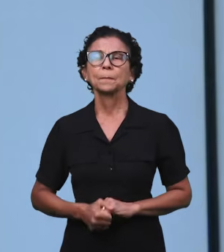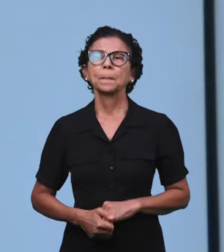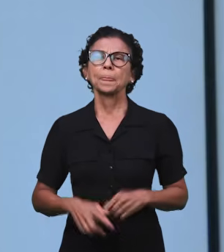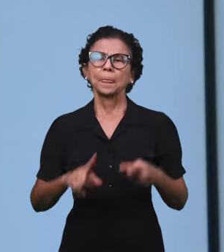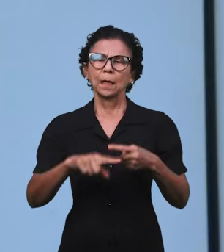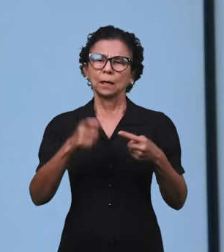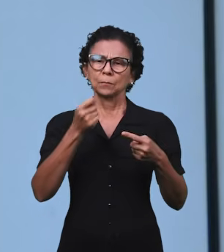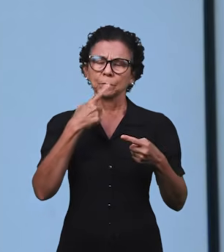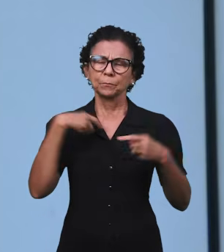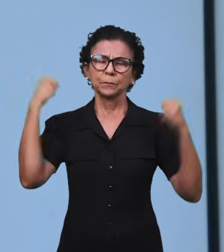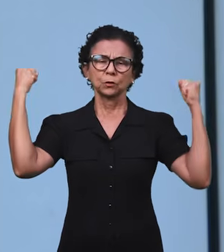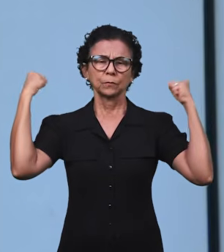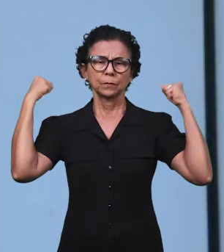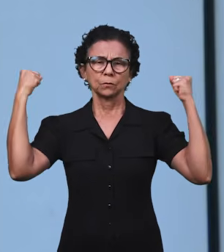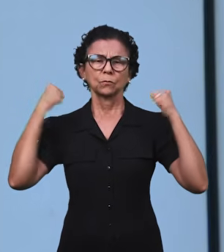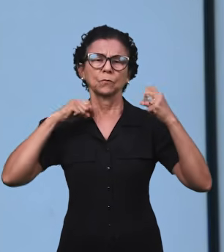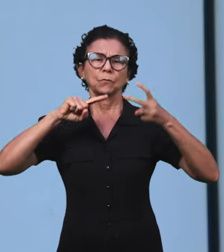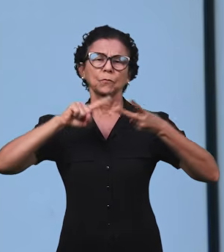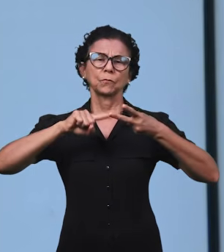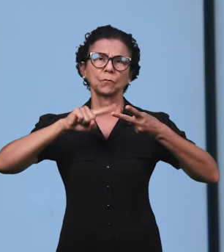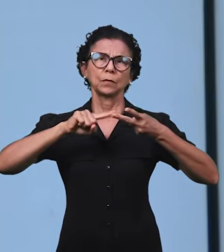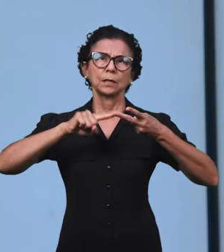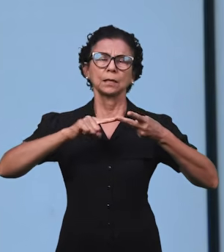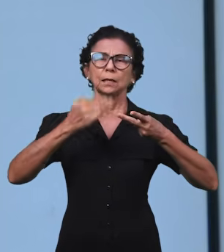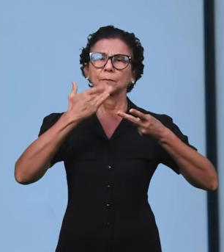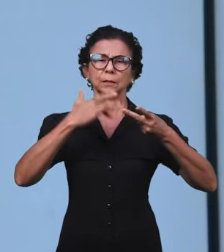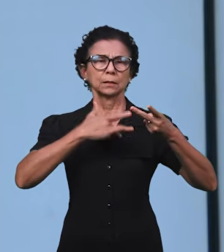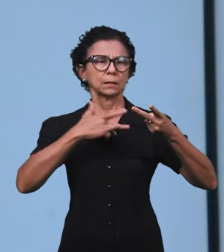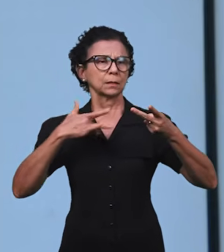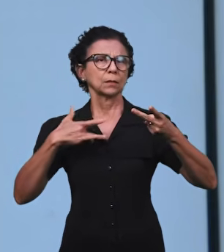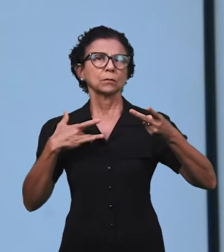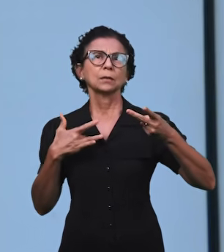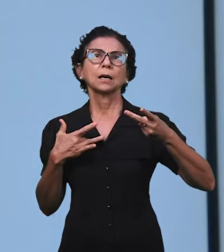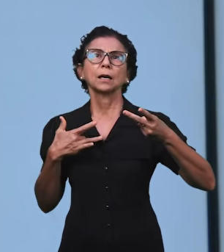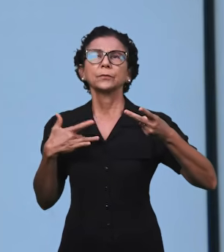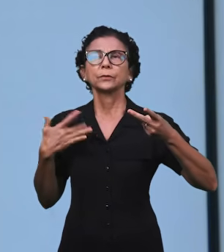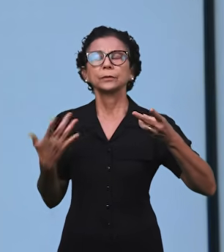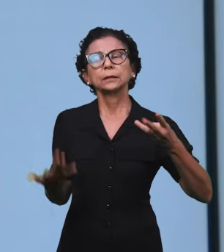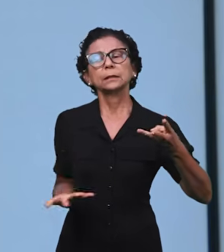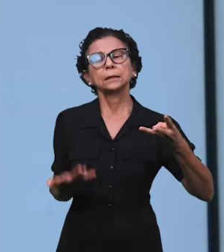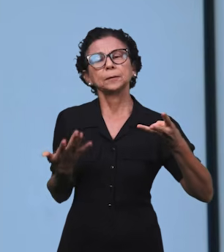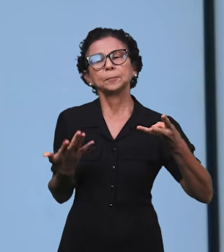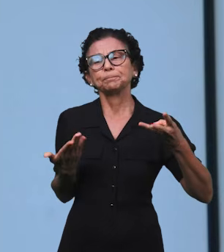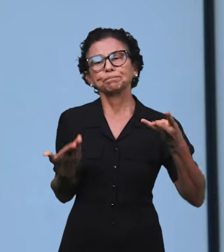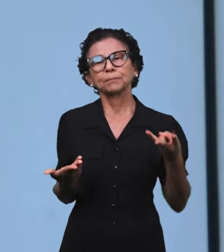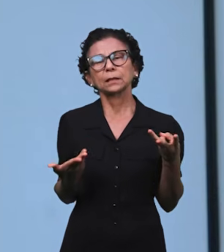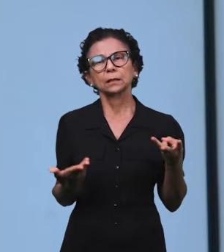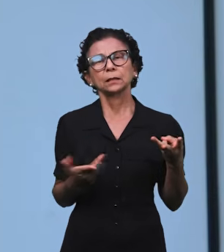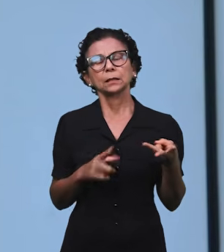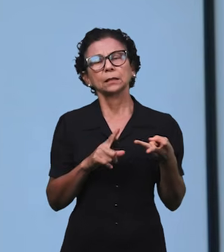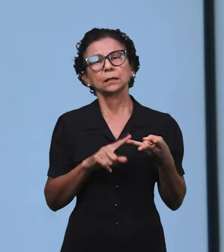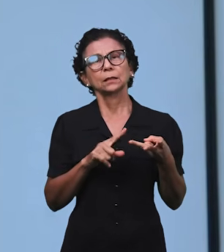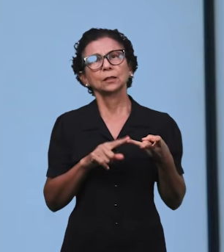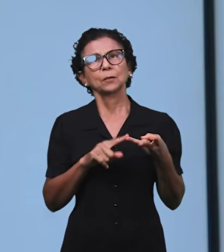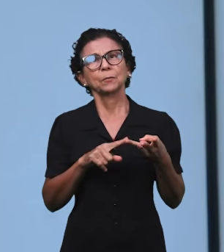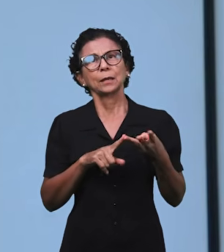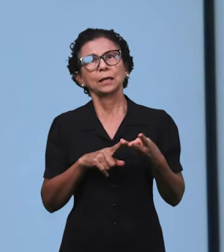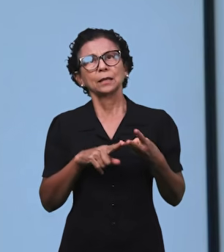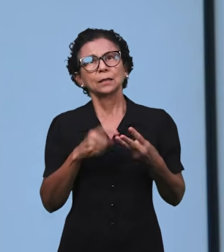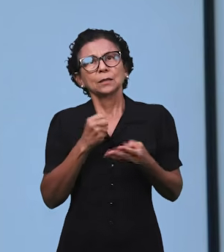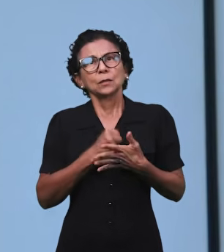a medicação, a atividade física, uma alimentação saudável e algo que que o